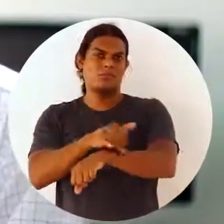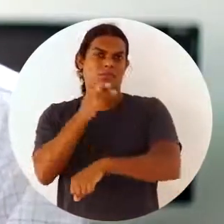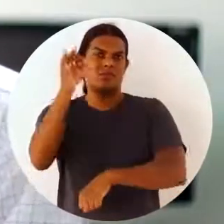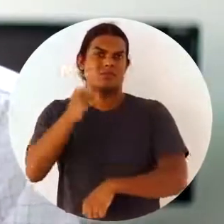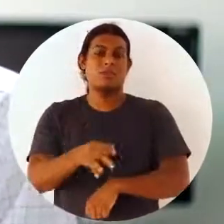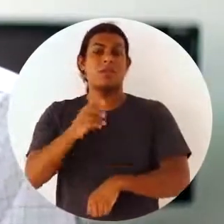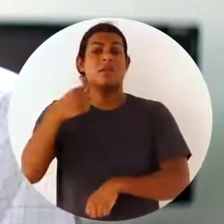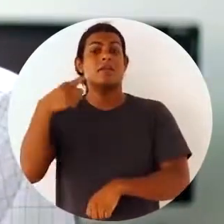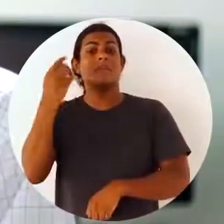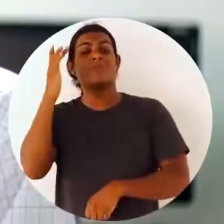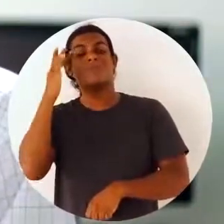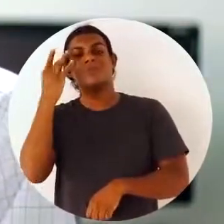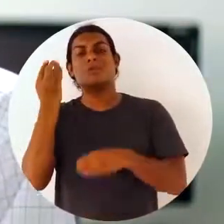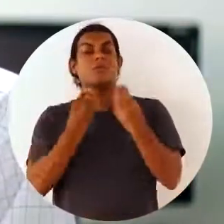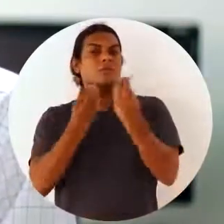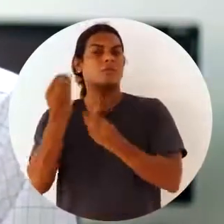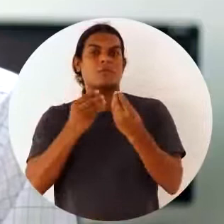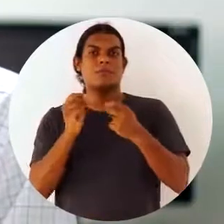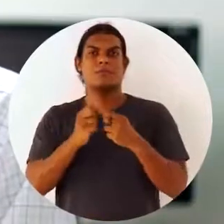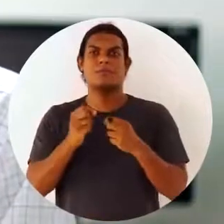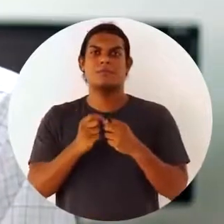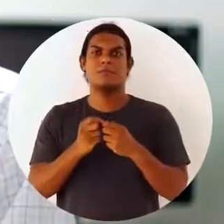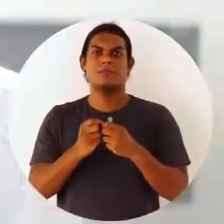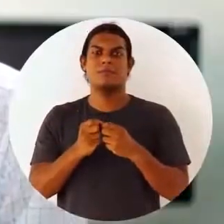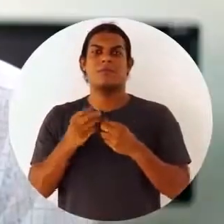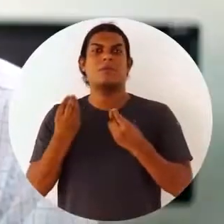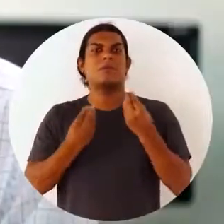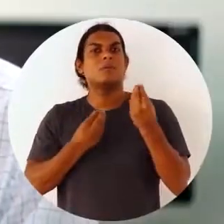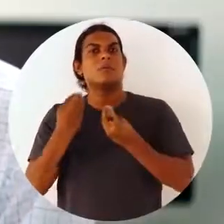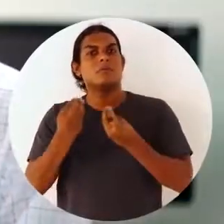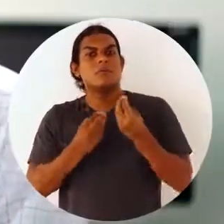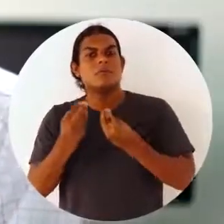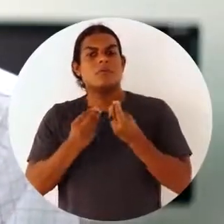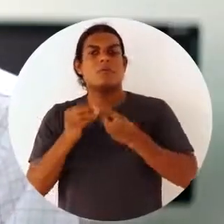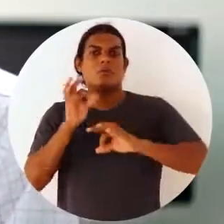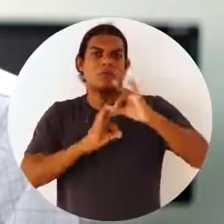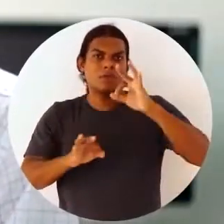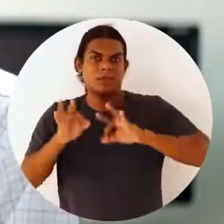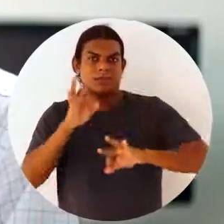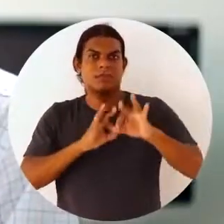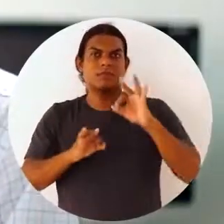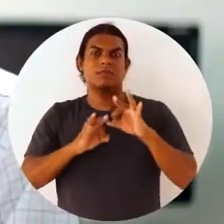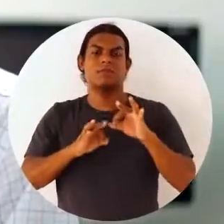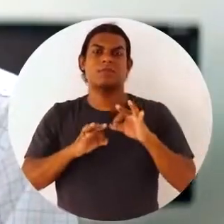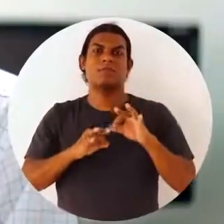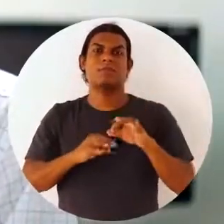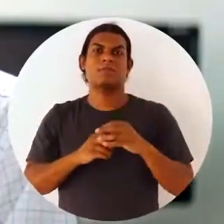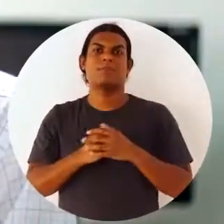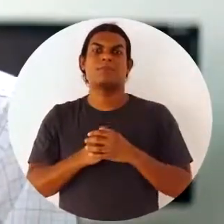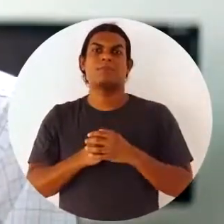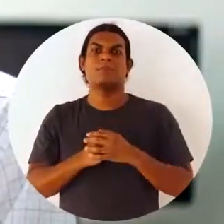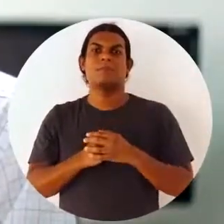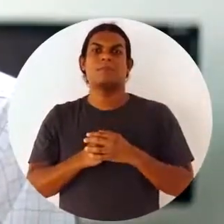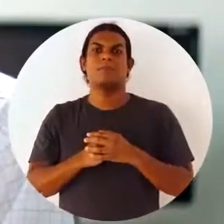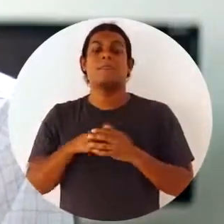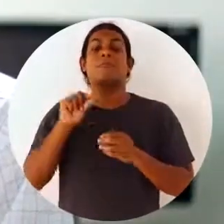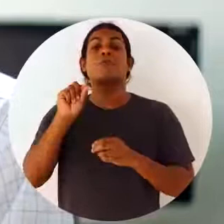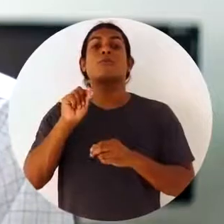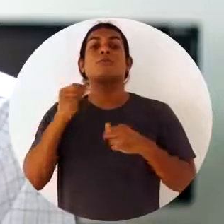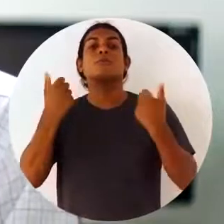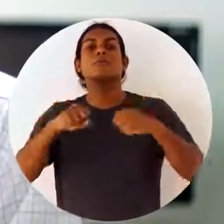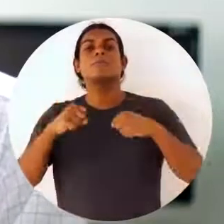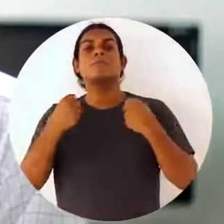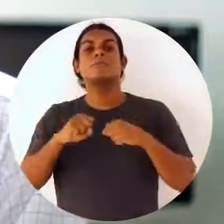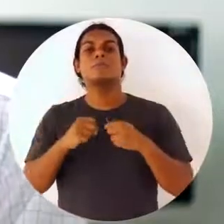eu penso, como é que eu vou fazer isso? Como é que eu posso permitir que essas informações fiquem virtualmente disponíveis? O que é que eu preciso para